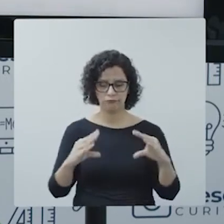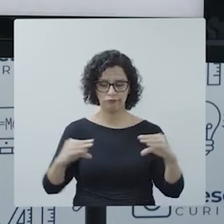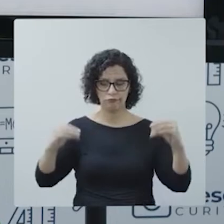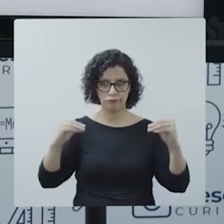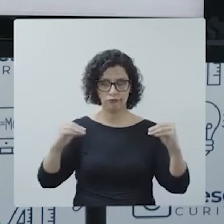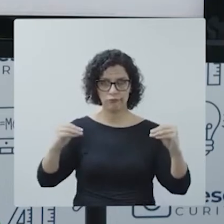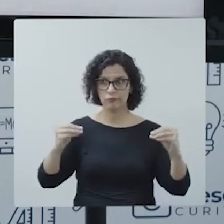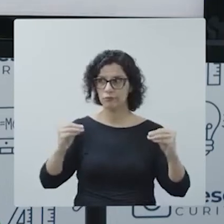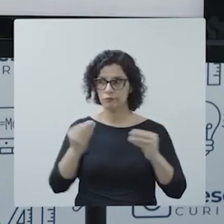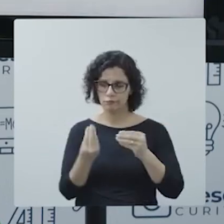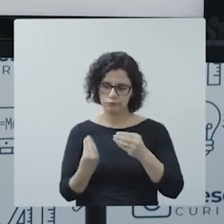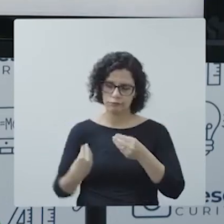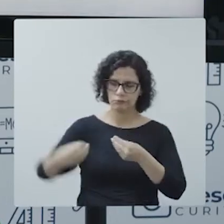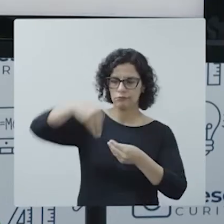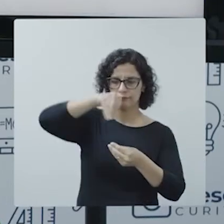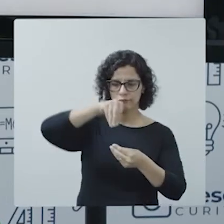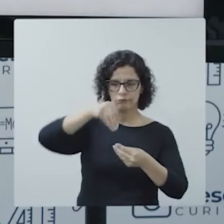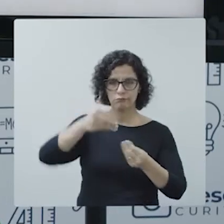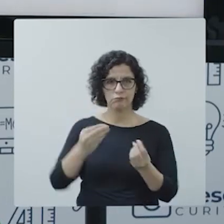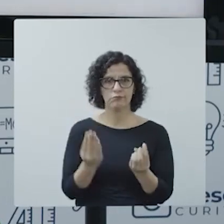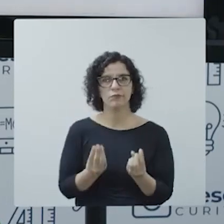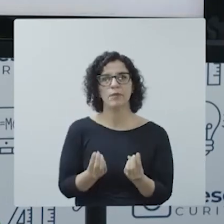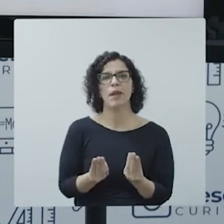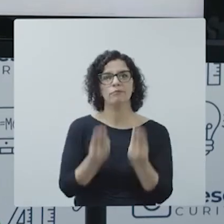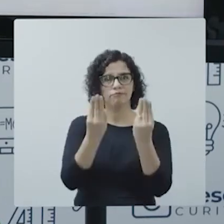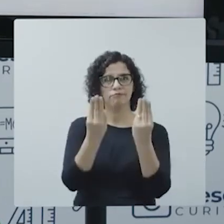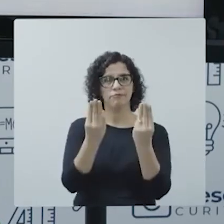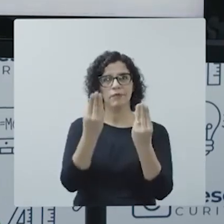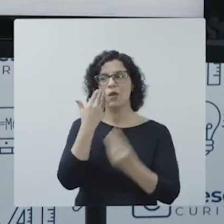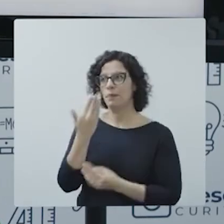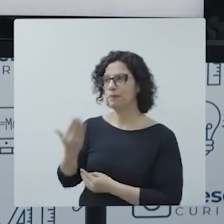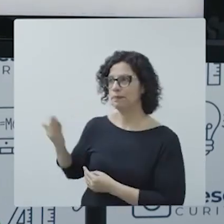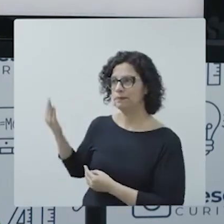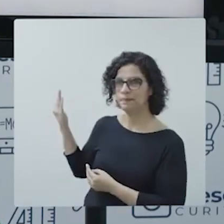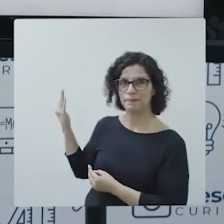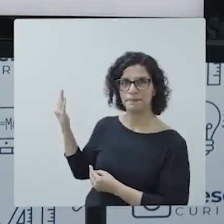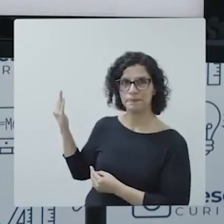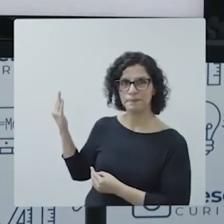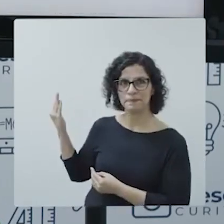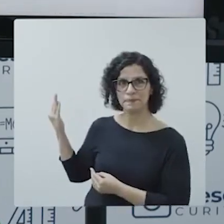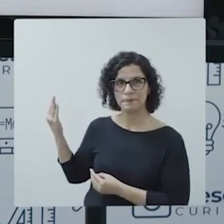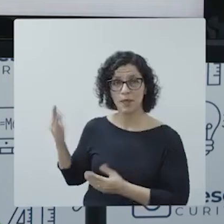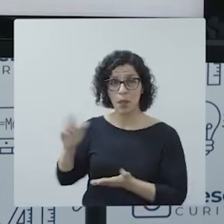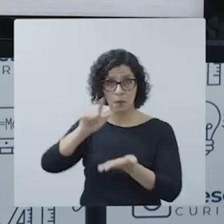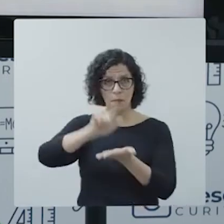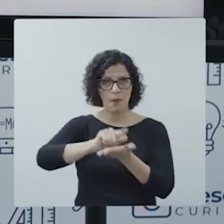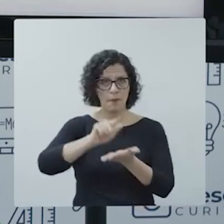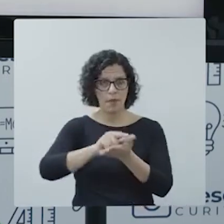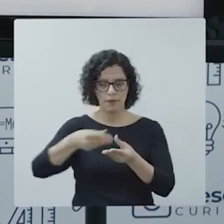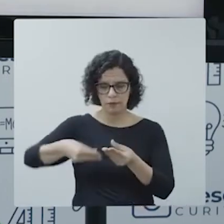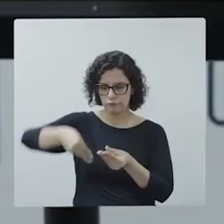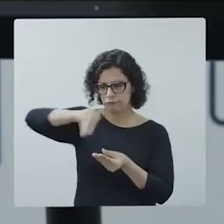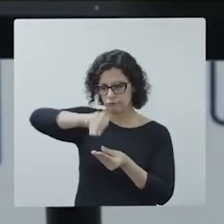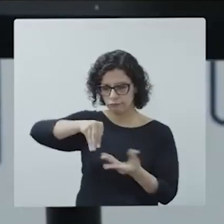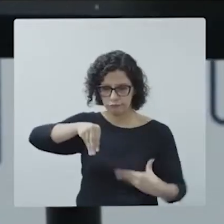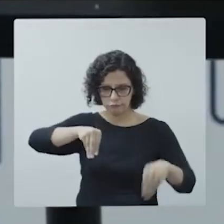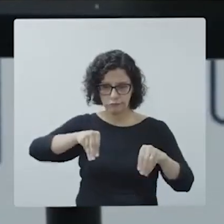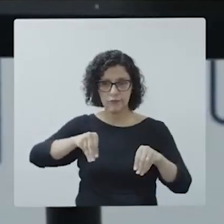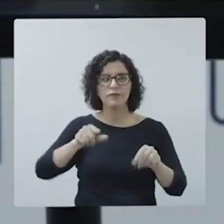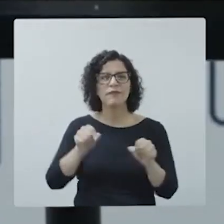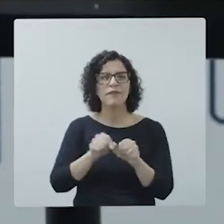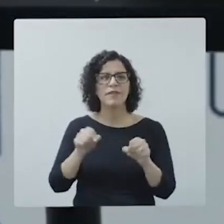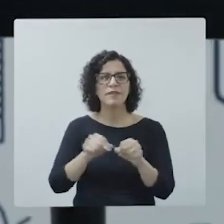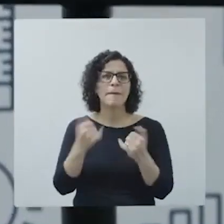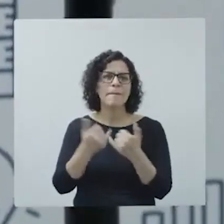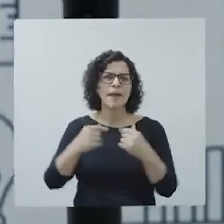essa, e colocá-la para cima. Então, desse lado aqui, onde ficou o triângulo